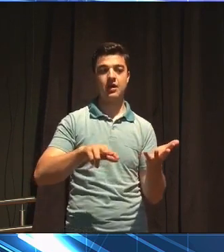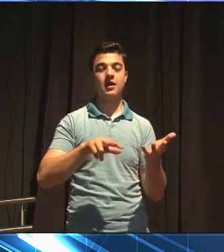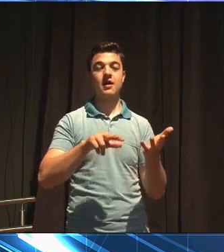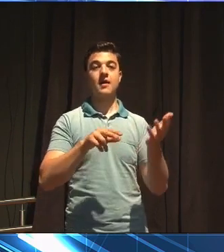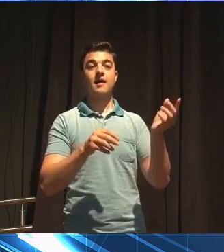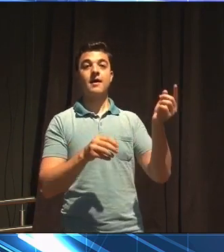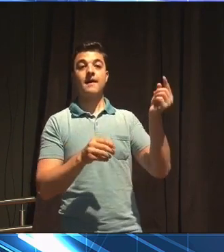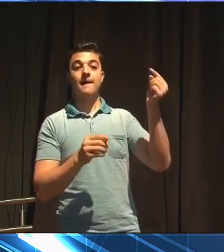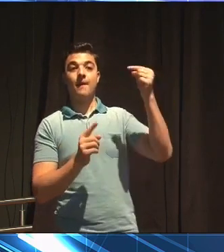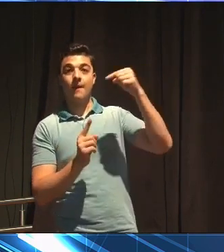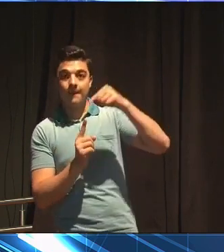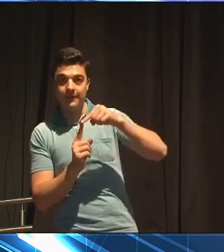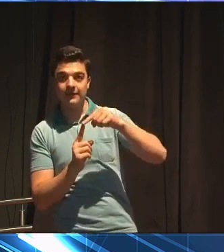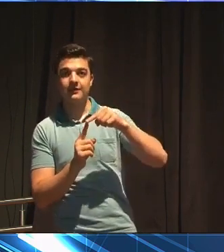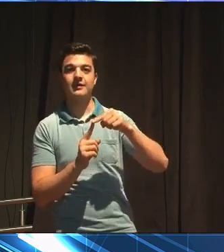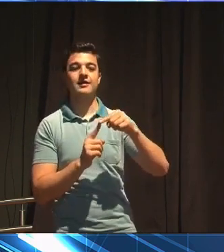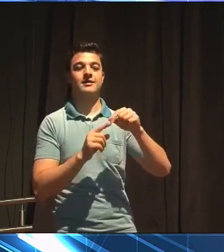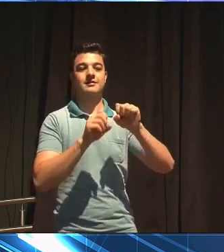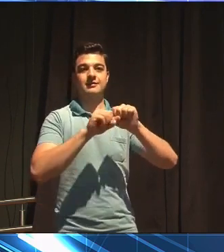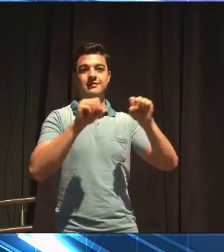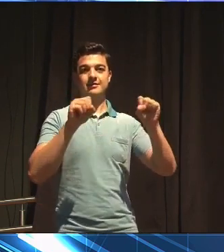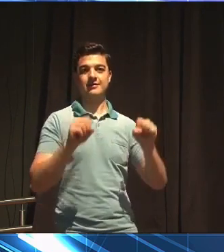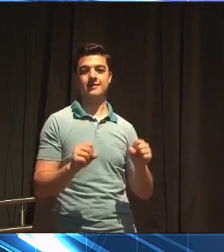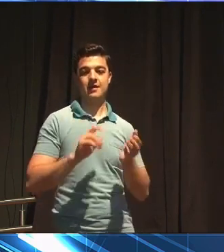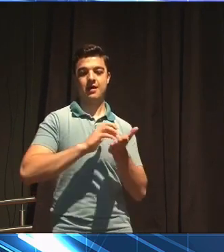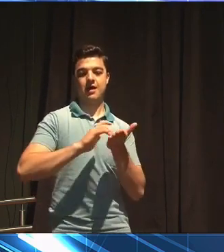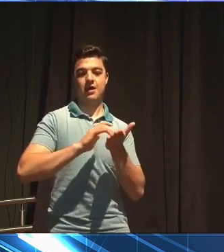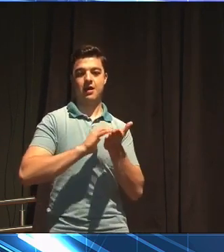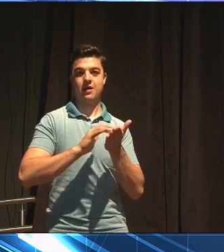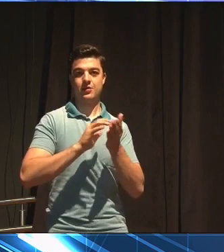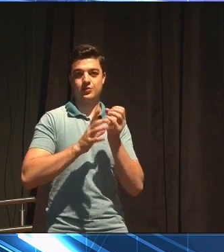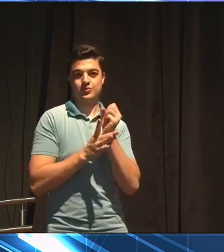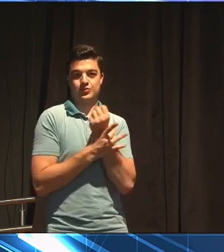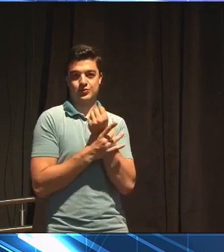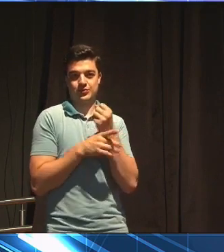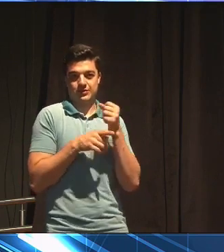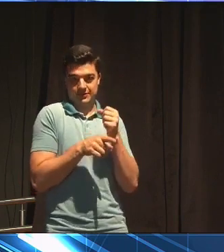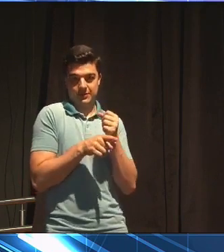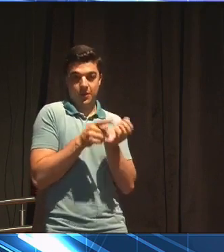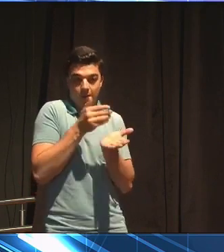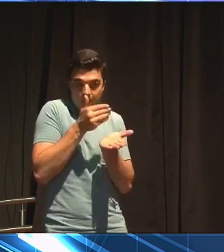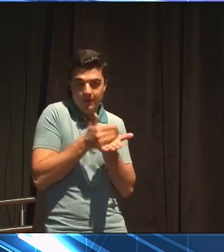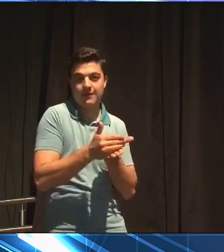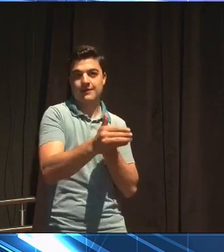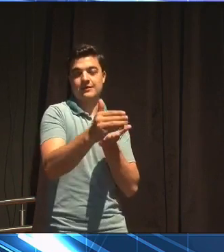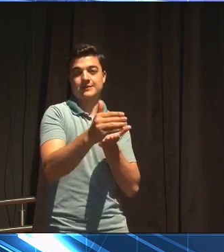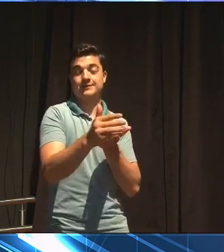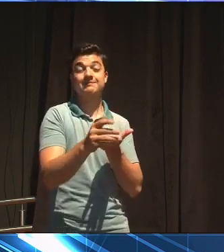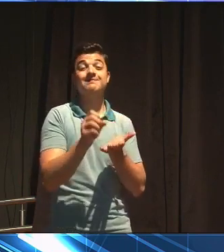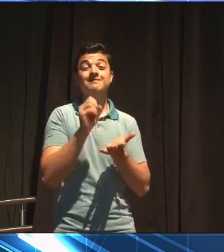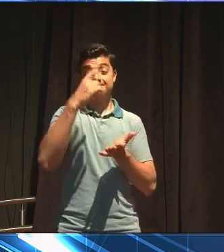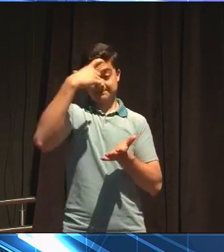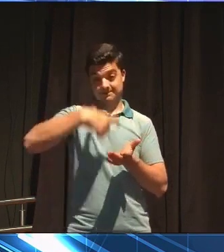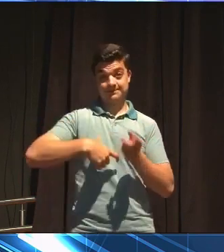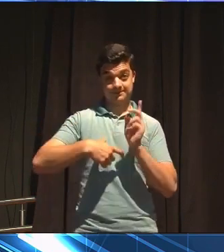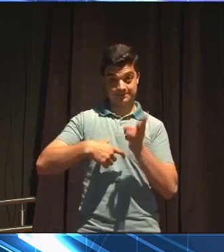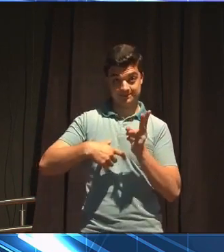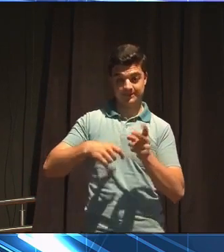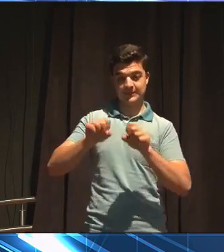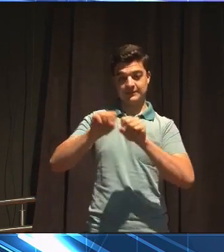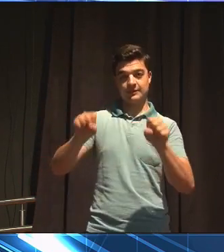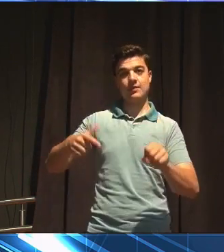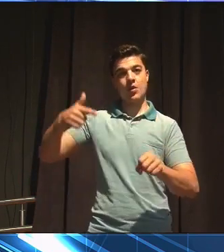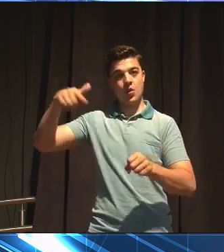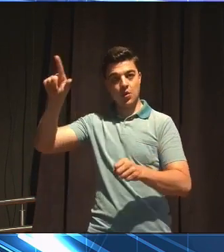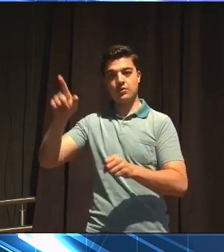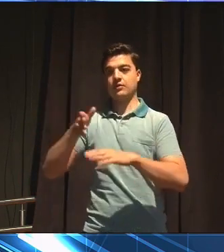do cálculo do sistema de cálculo de seguro. Se esse mesmo corretor acessasse um outro sistema, eu teria que gerar